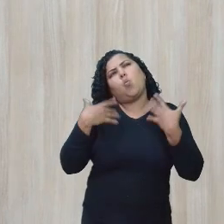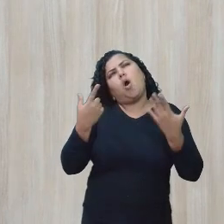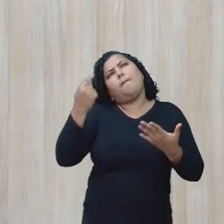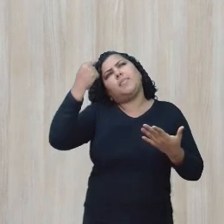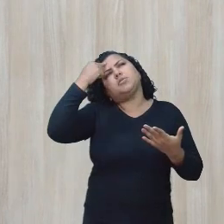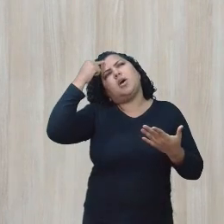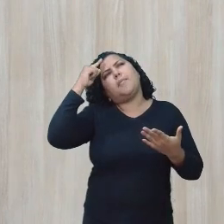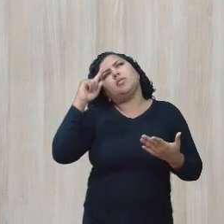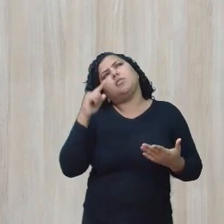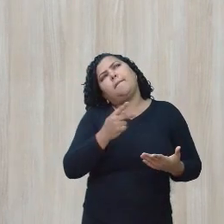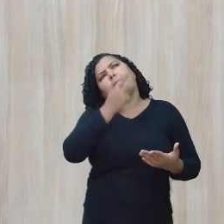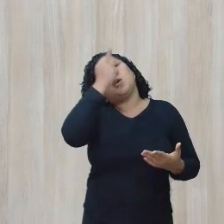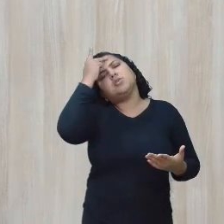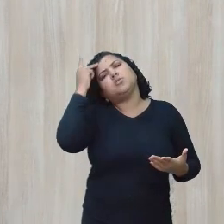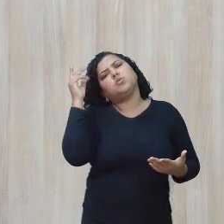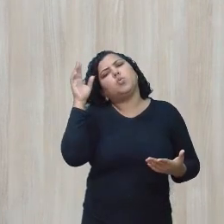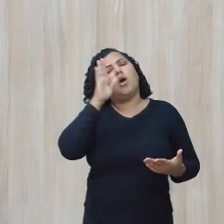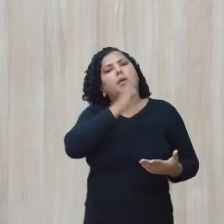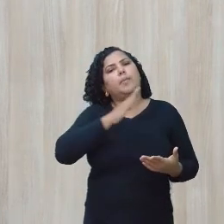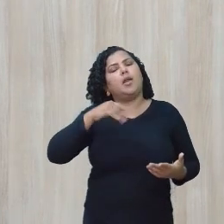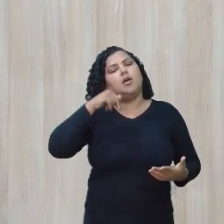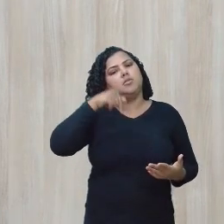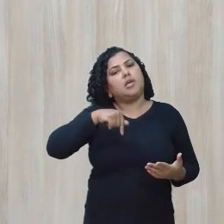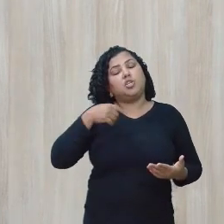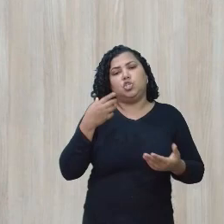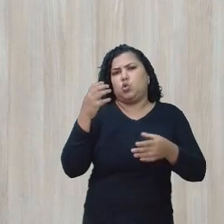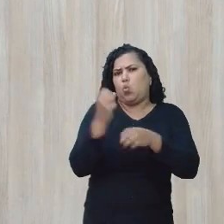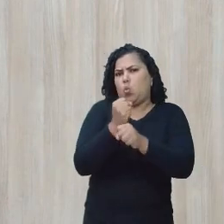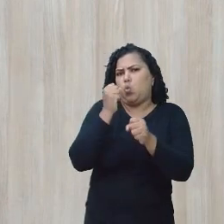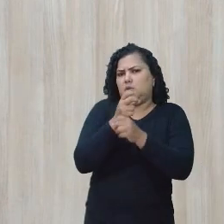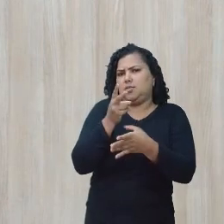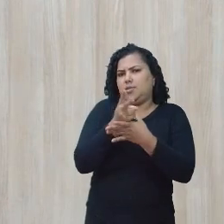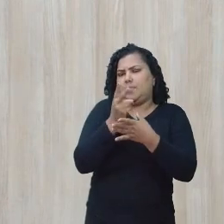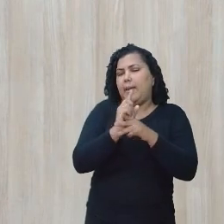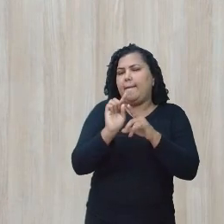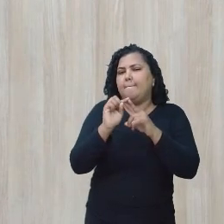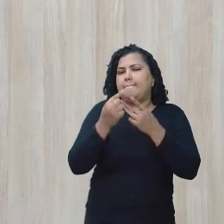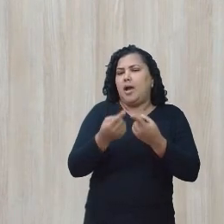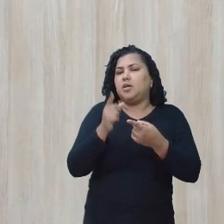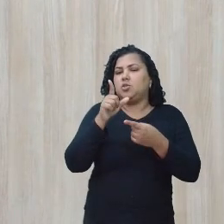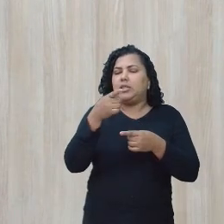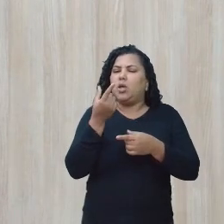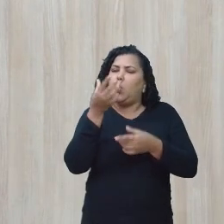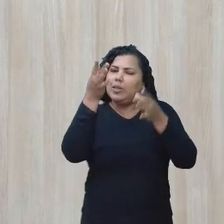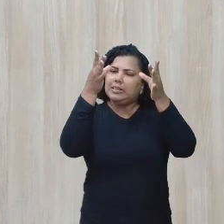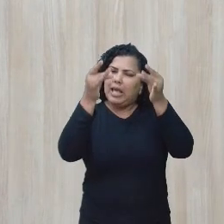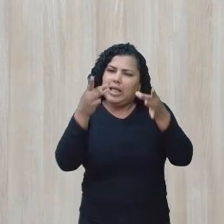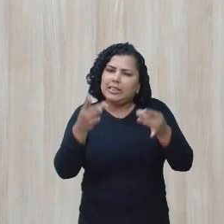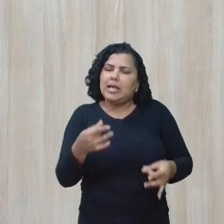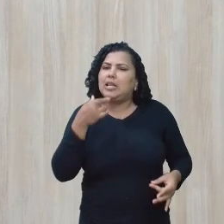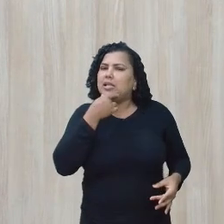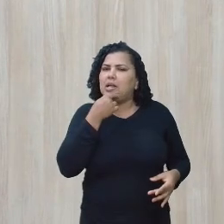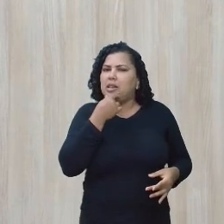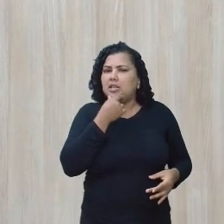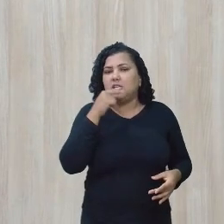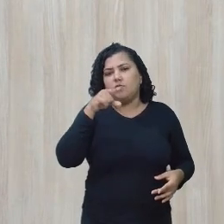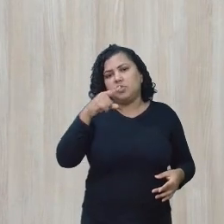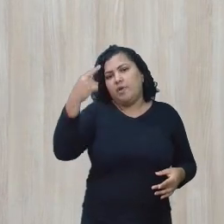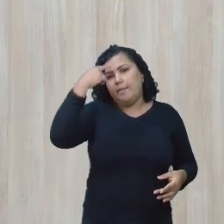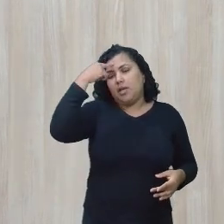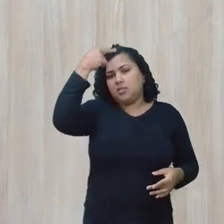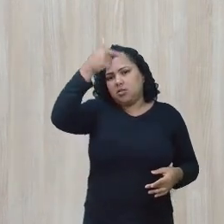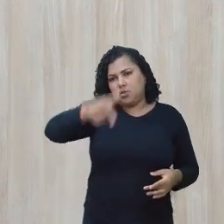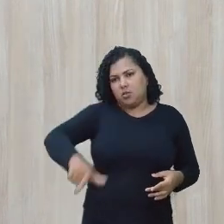do português? A gente conta dinheiro toda hora. Calma lá. Tem um detalhe aí em inglês que vai fazer você repensar sobre